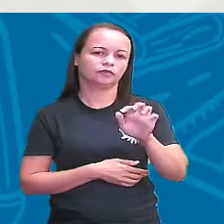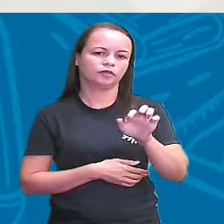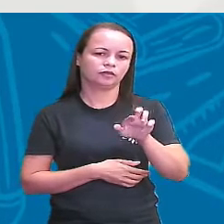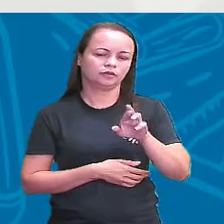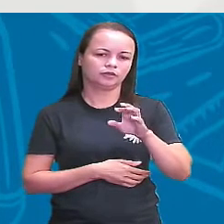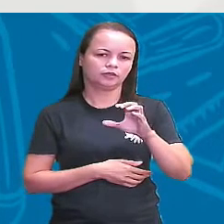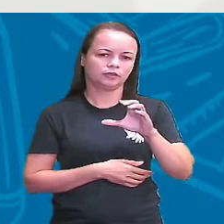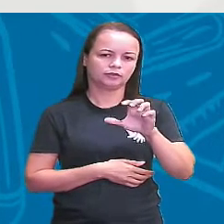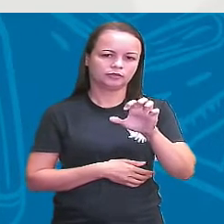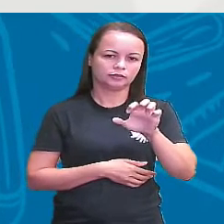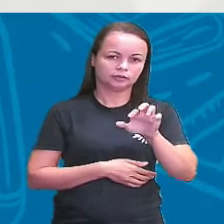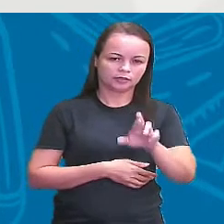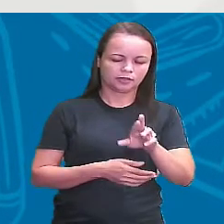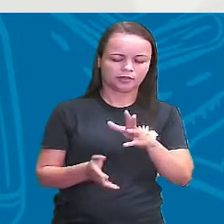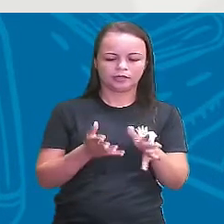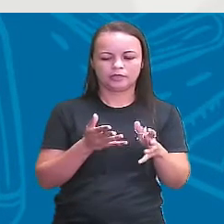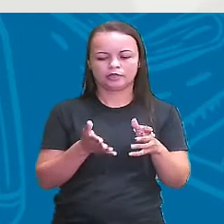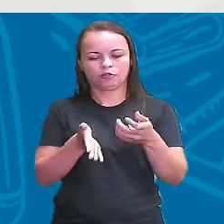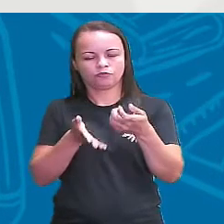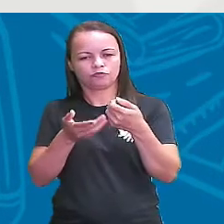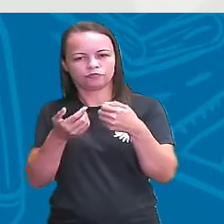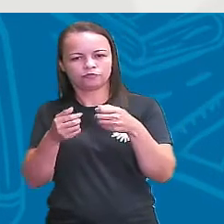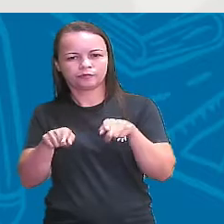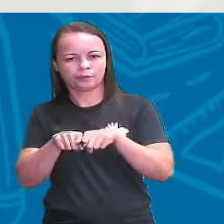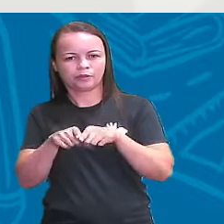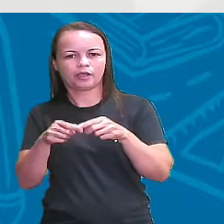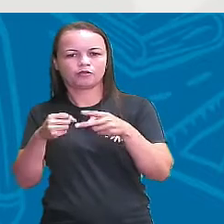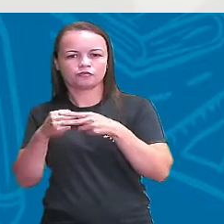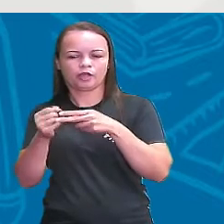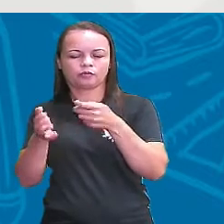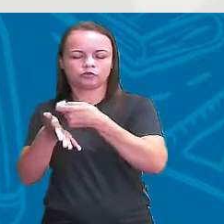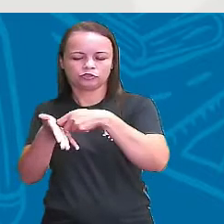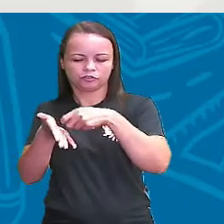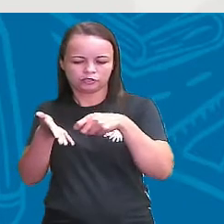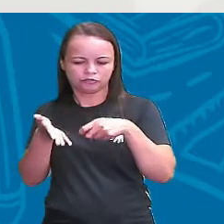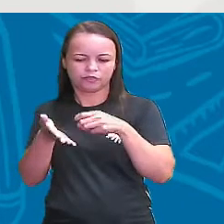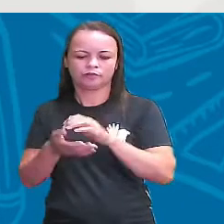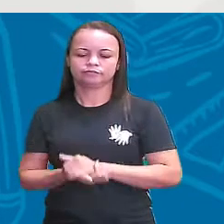oferecer, escrever, que é o nosso verbo escrever,